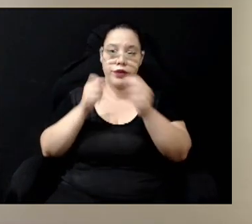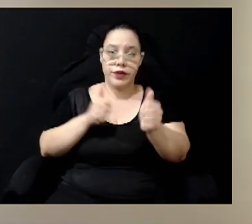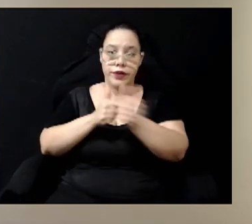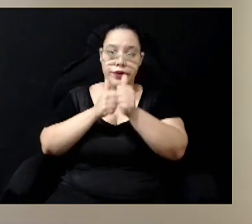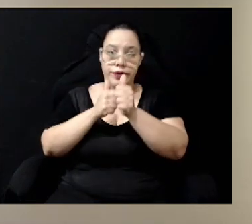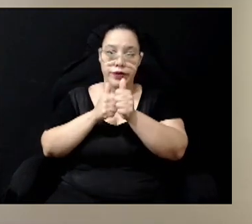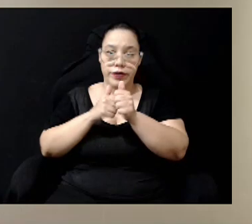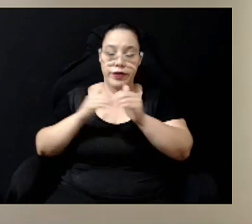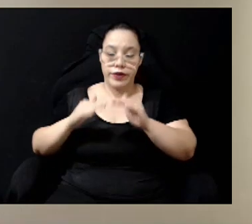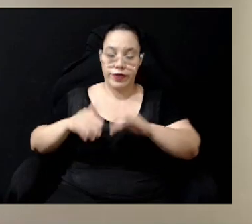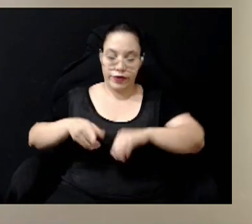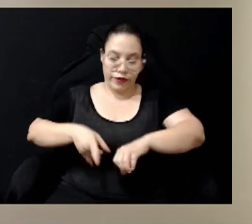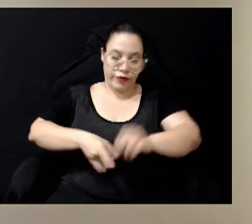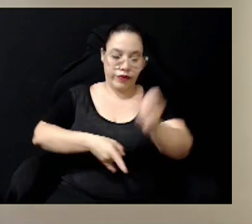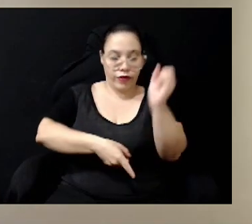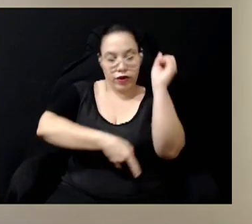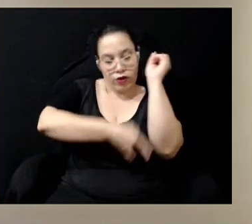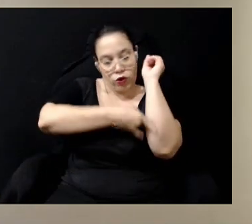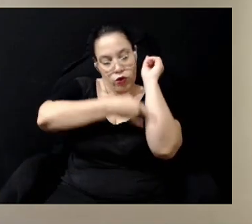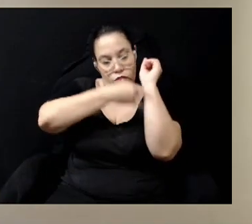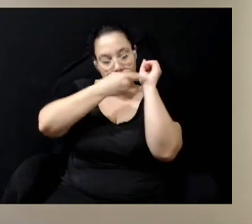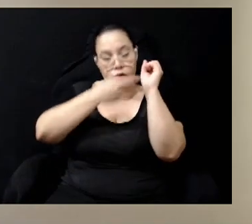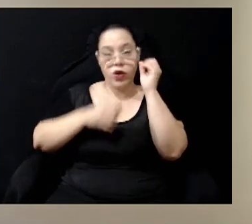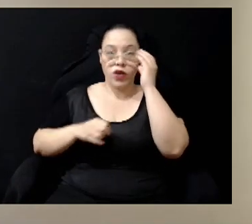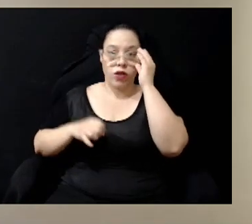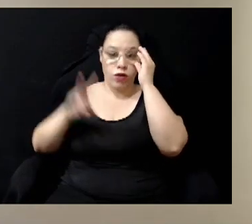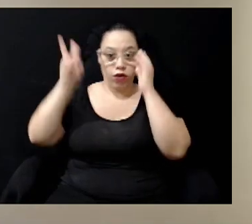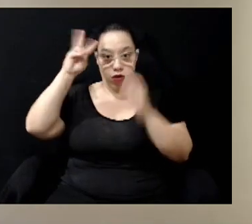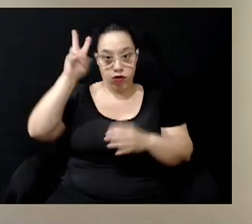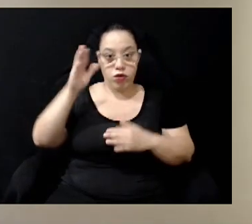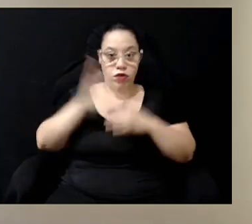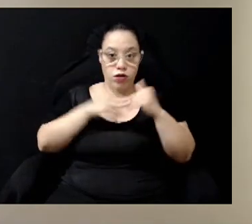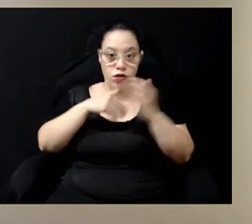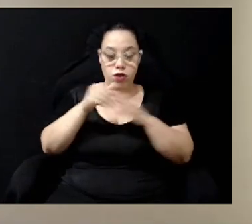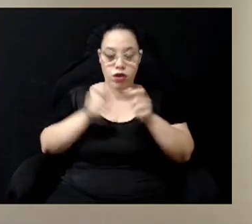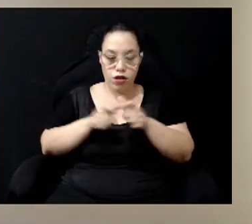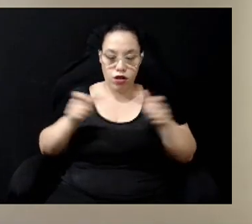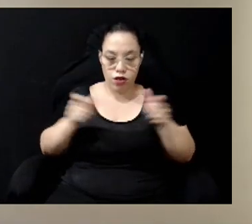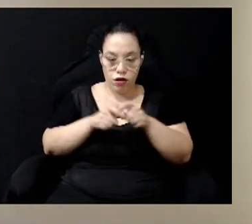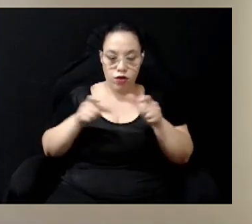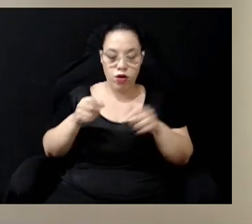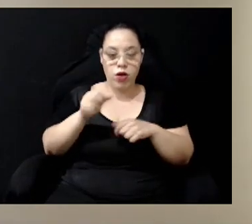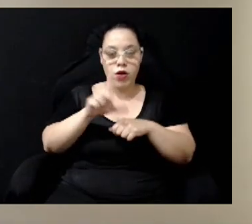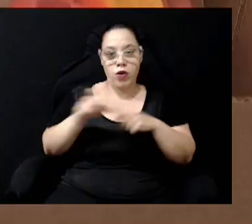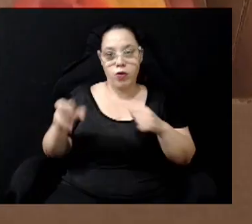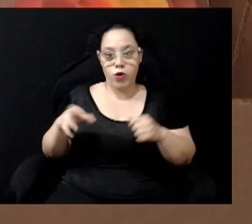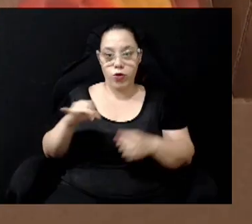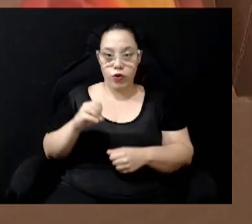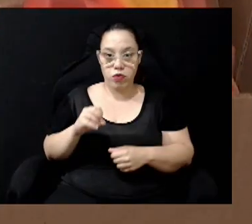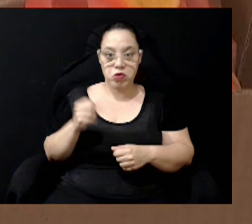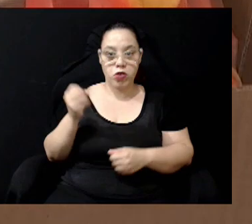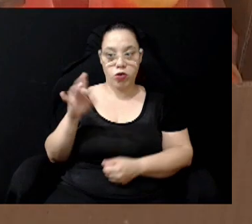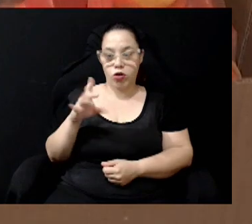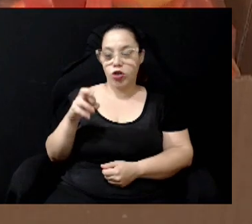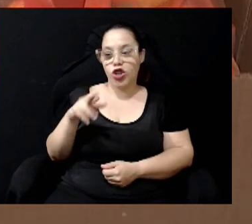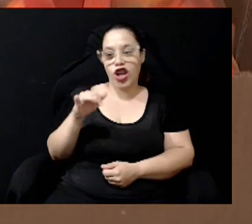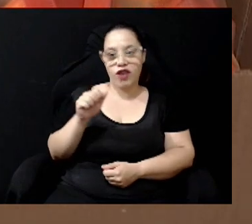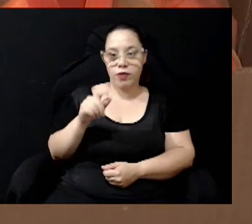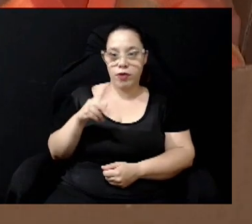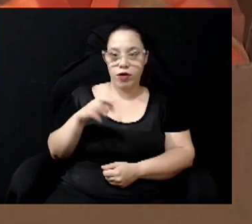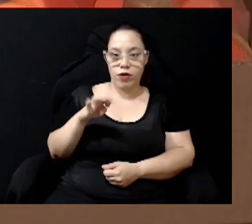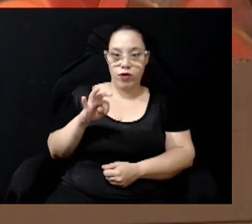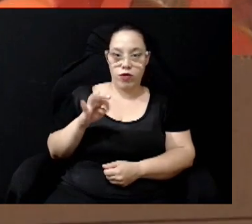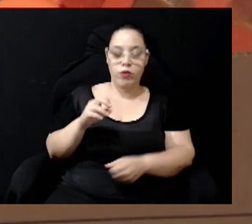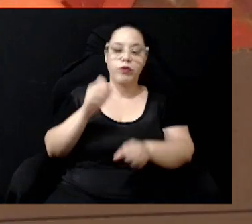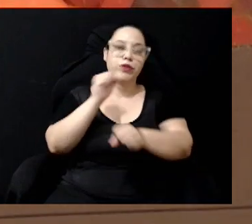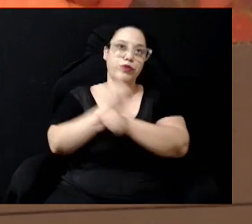pares. E lembrando que as tampinhas podem ser de qualquer tamanho e produto, não apenas de garrafas PET. O prazo das arrecadações vai